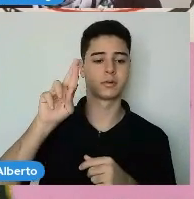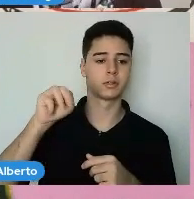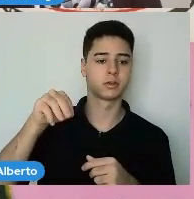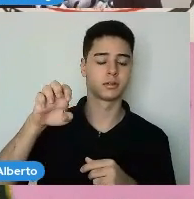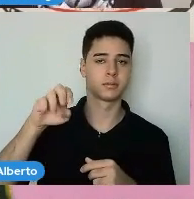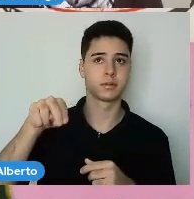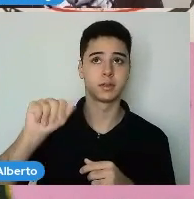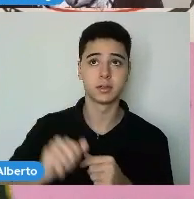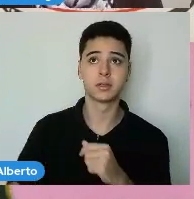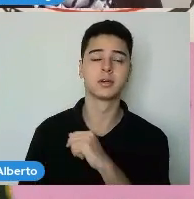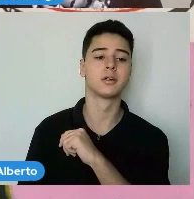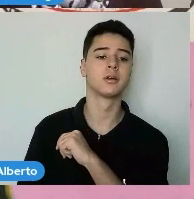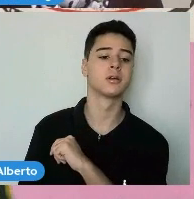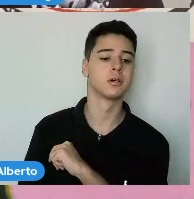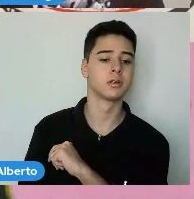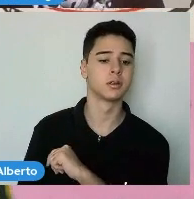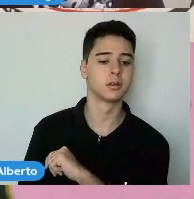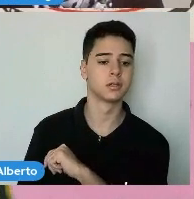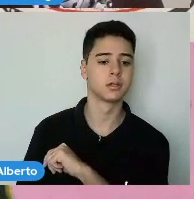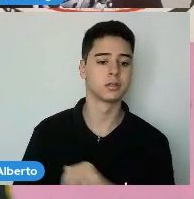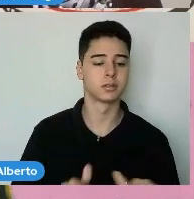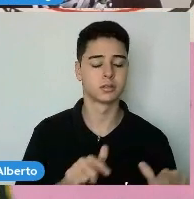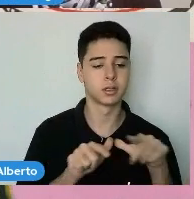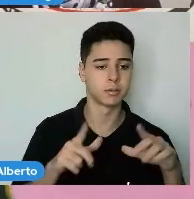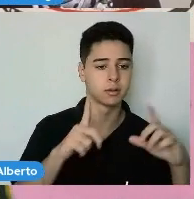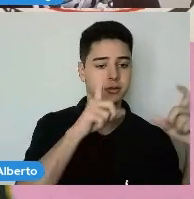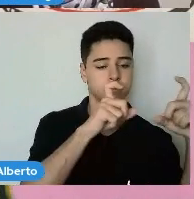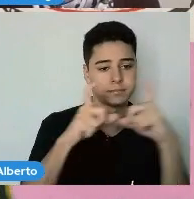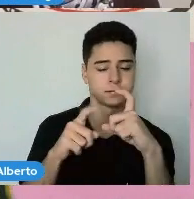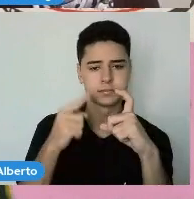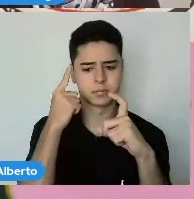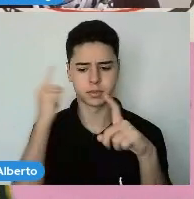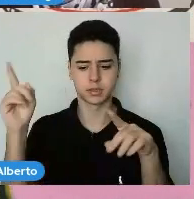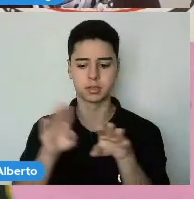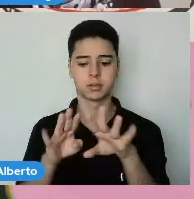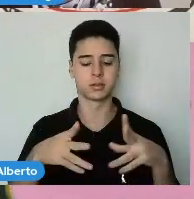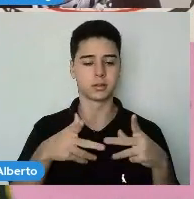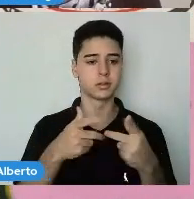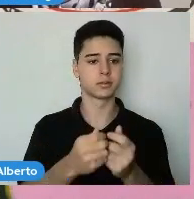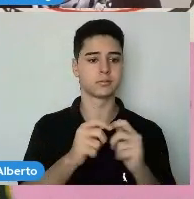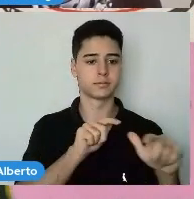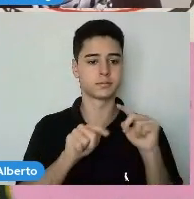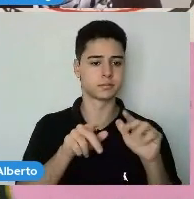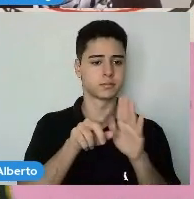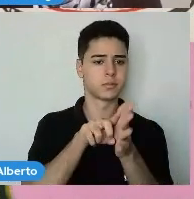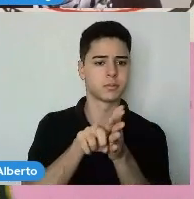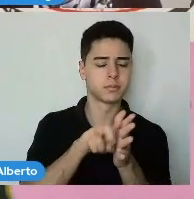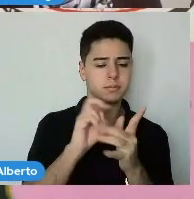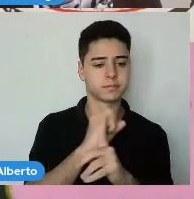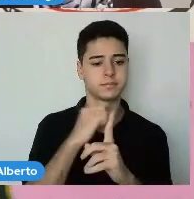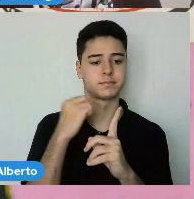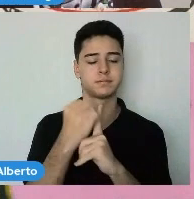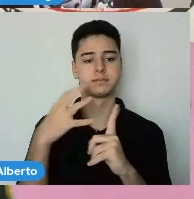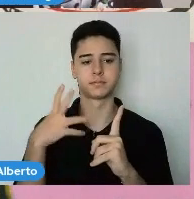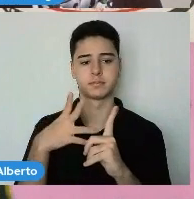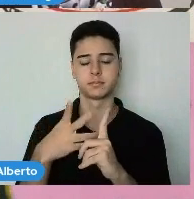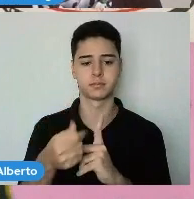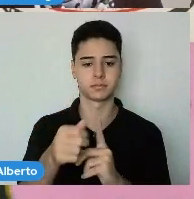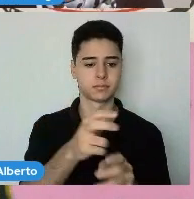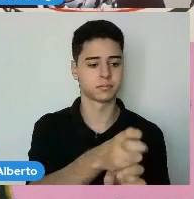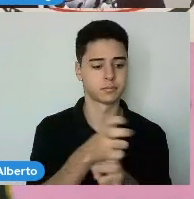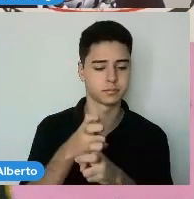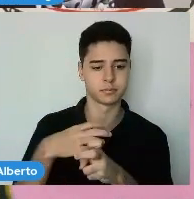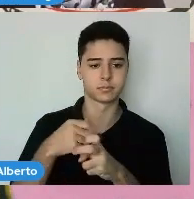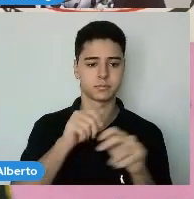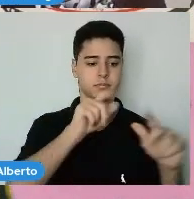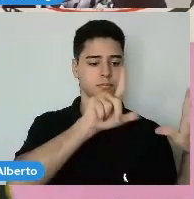com fotografia e a gente pode pensar o trabalho dela como uma pesquisa social, assim, ela coleta